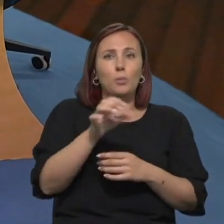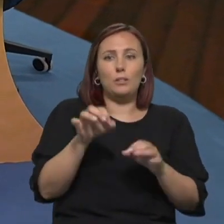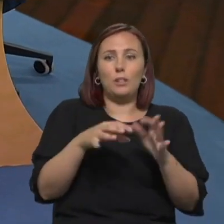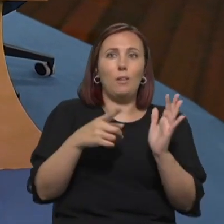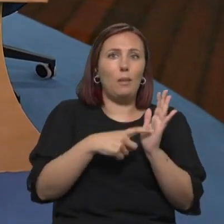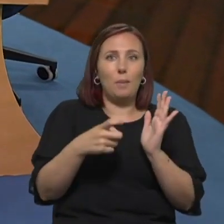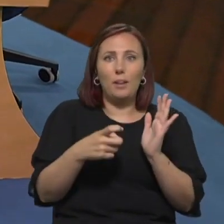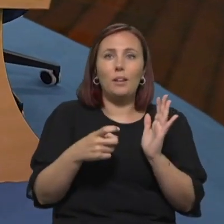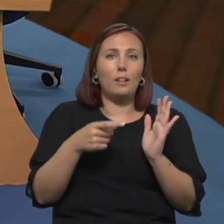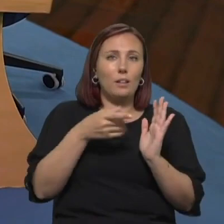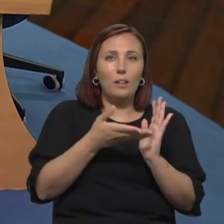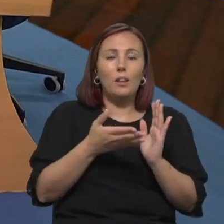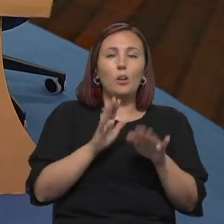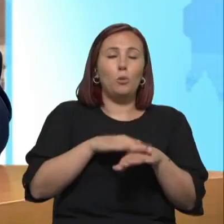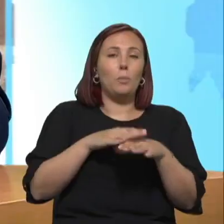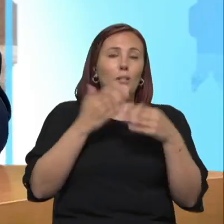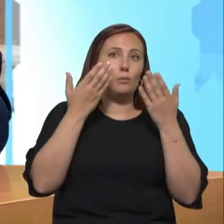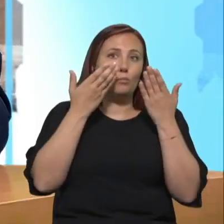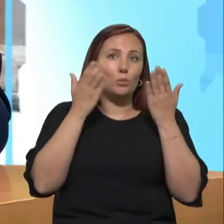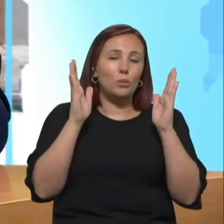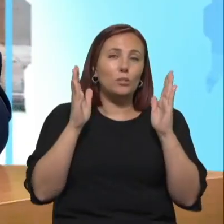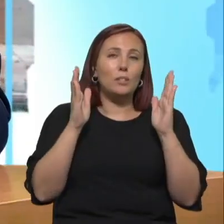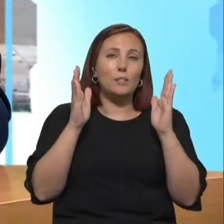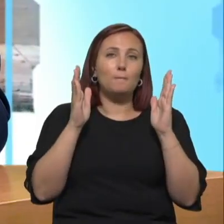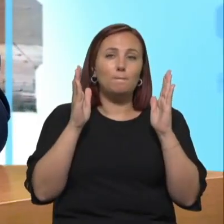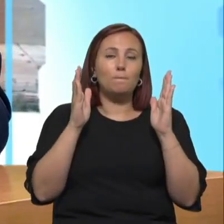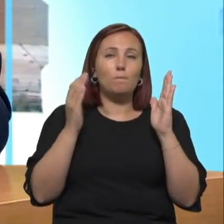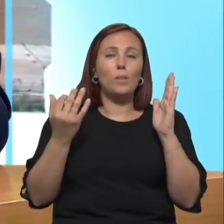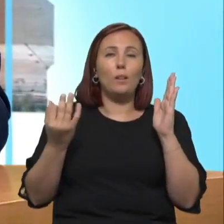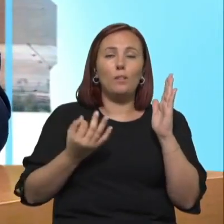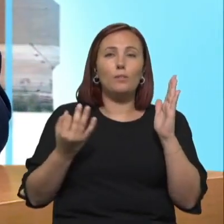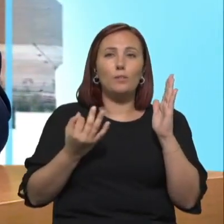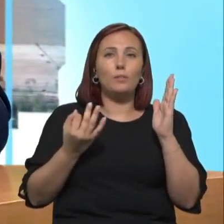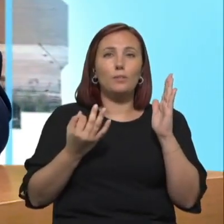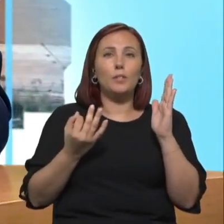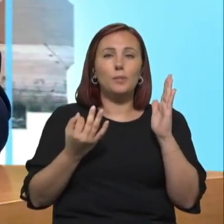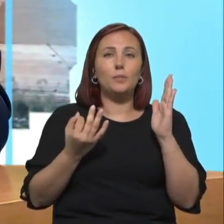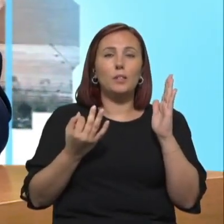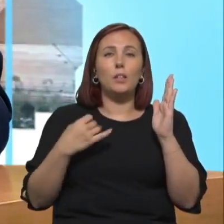mesmo, democracias que também em que, efetivamente,